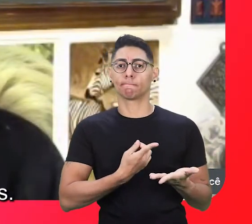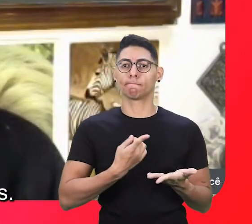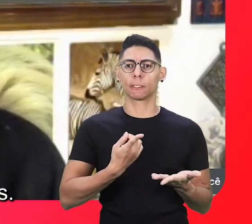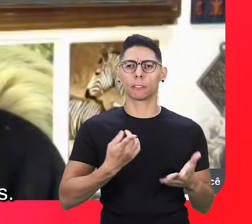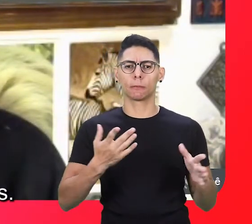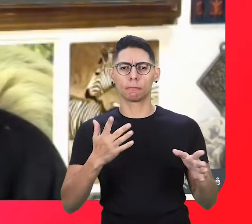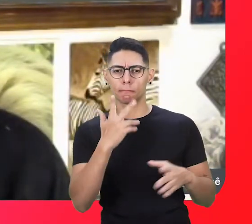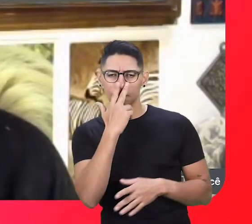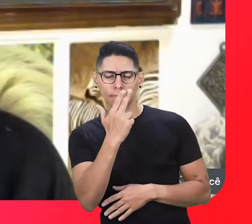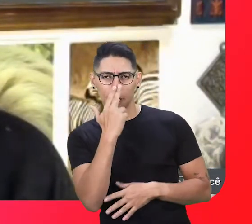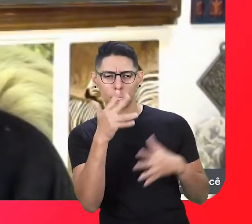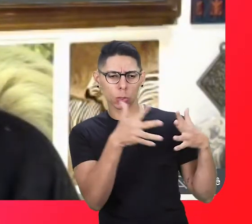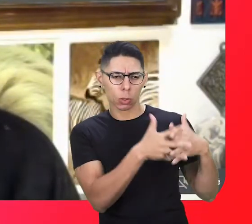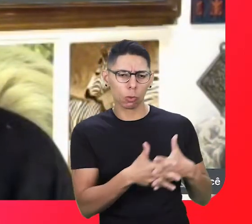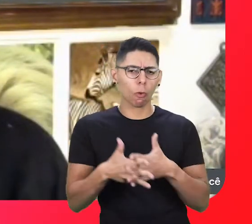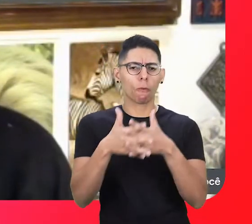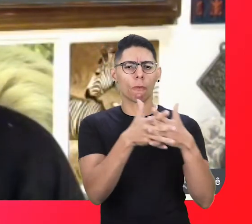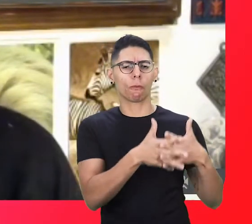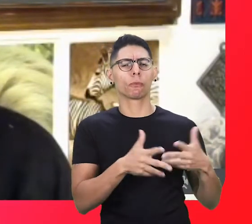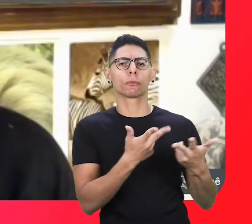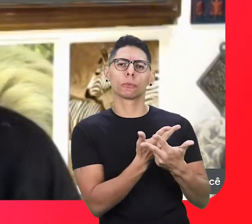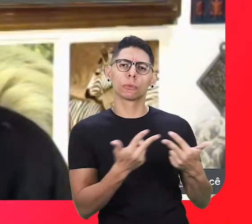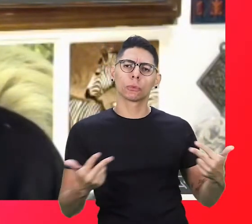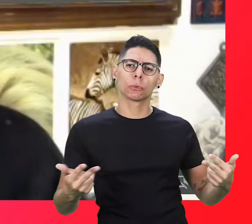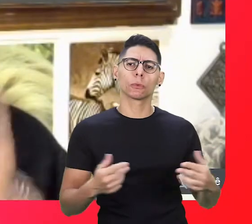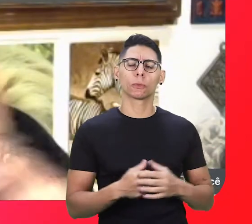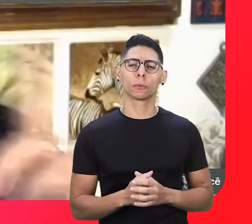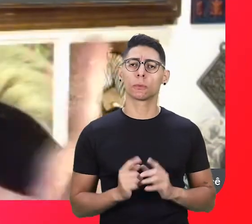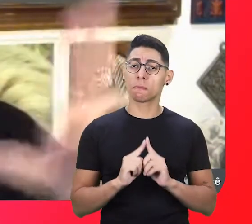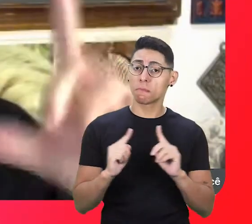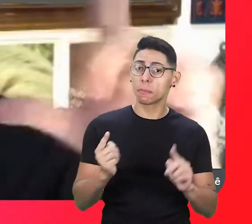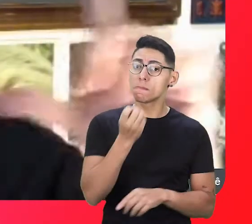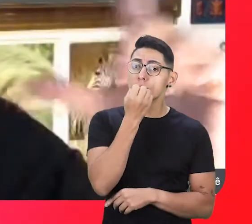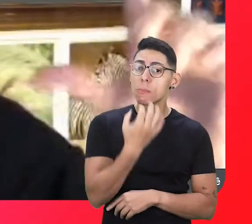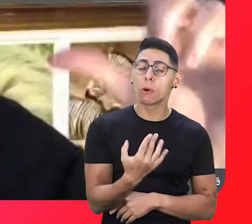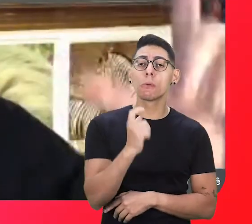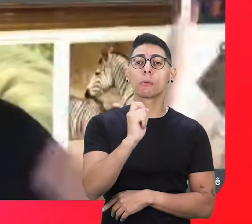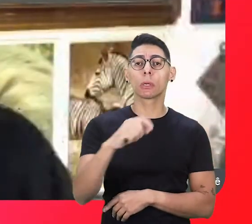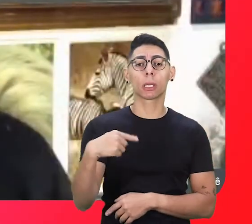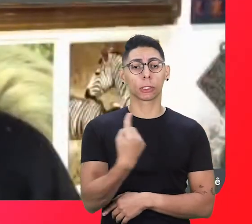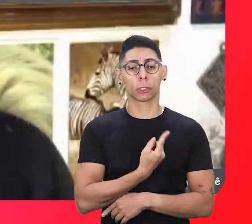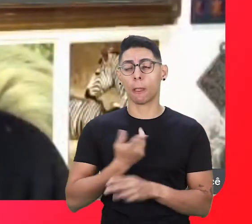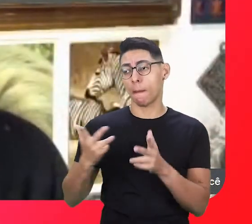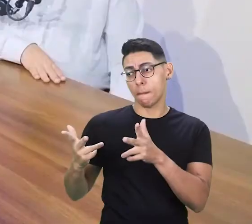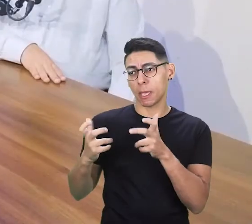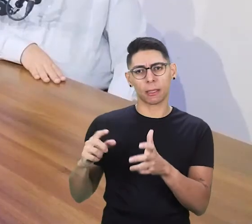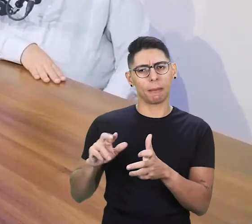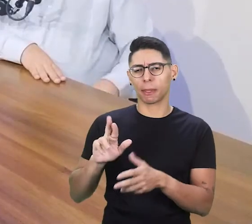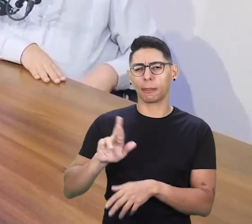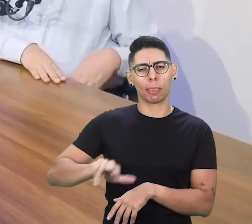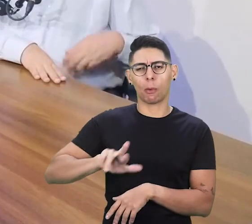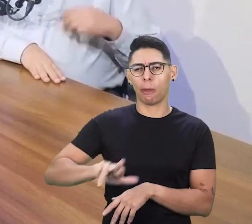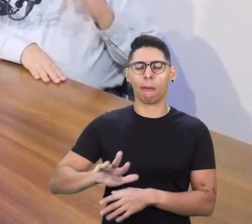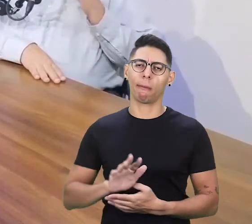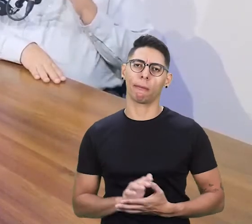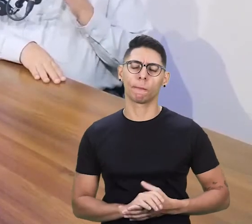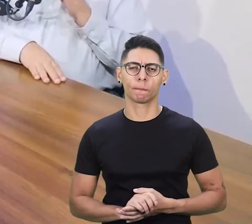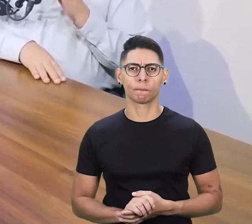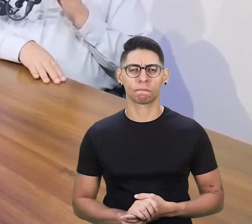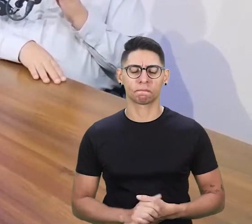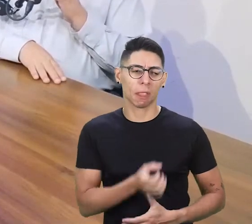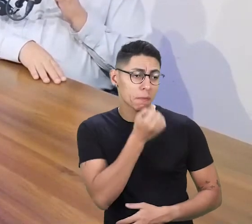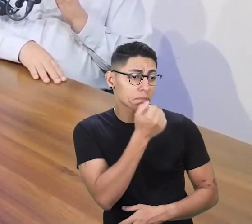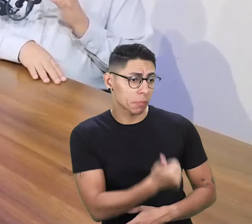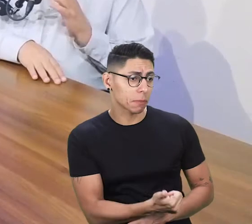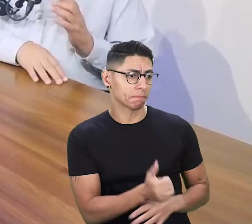um pouco as coisas, né? E ainda bem que a gente rapidamente se vê que está errada. Isso aí.